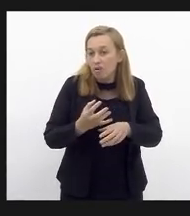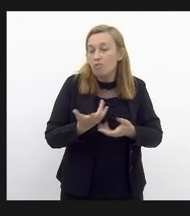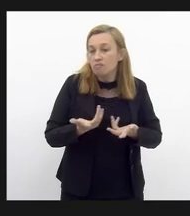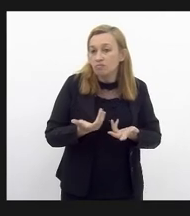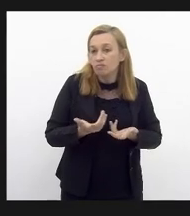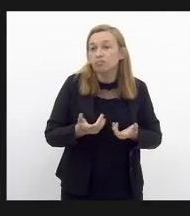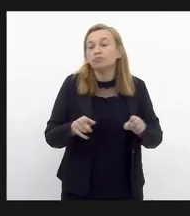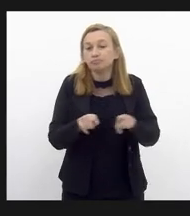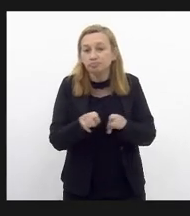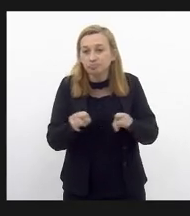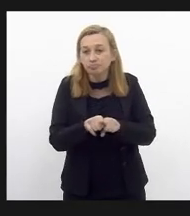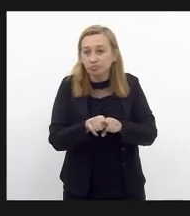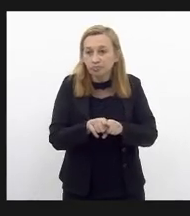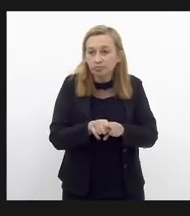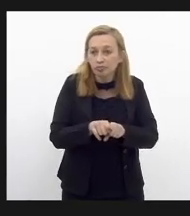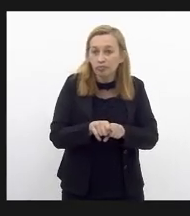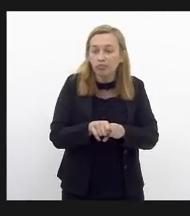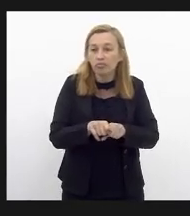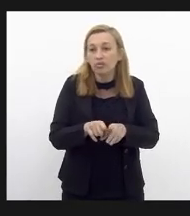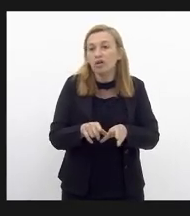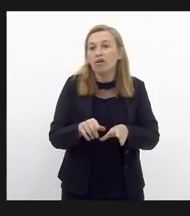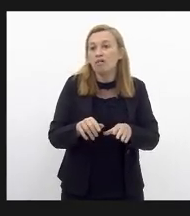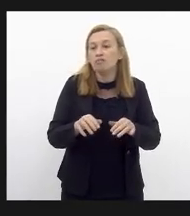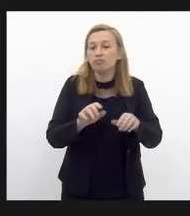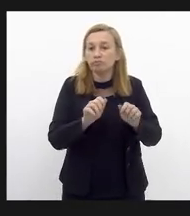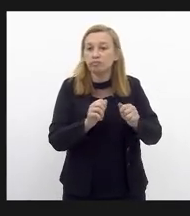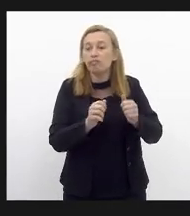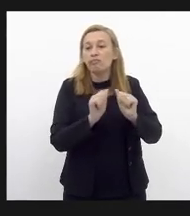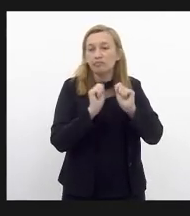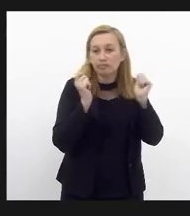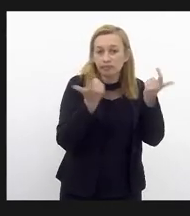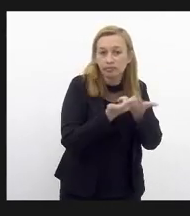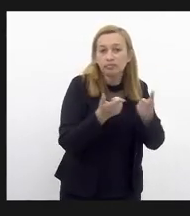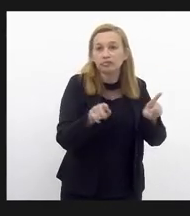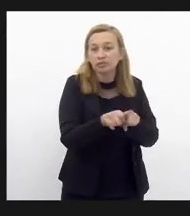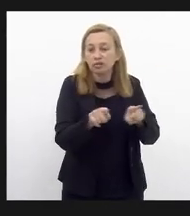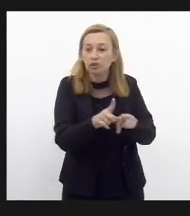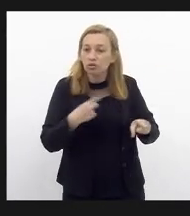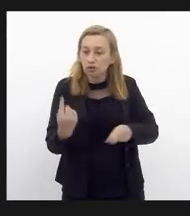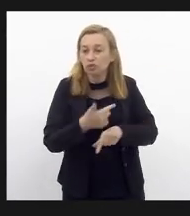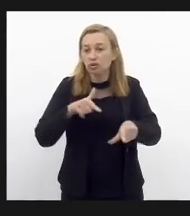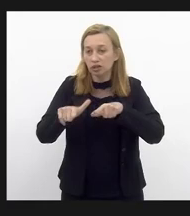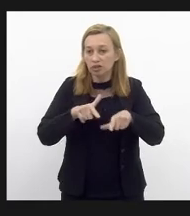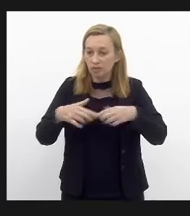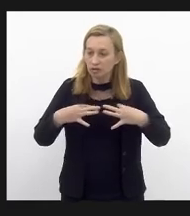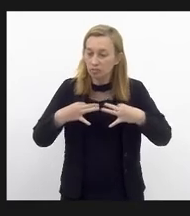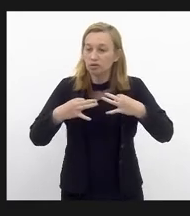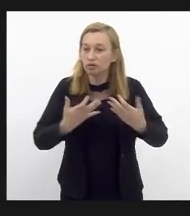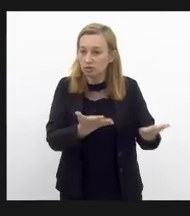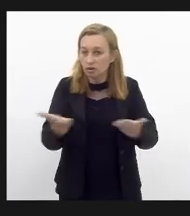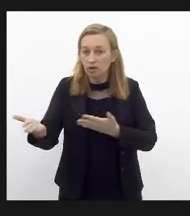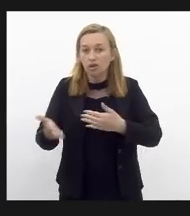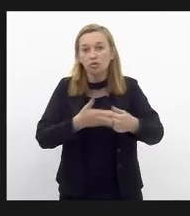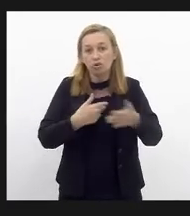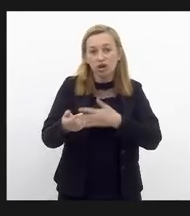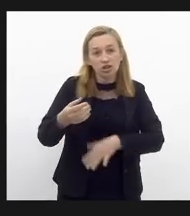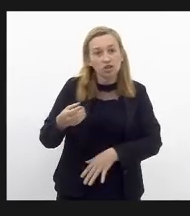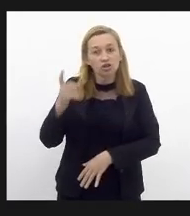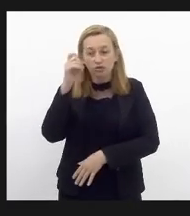os canais da Alerge e também os nossos mandatos que estão aí à disposição de vocês para qualquer